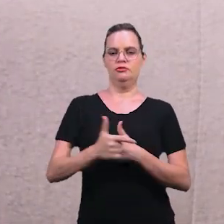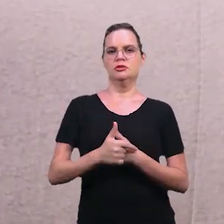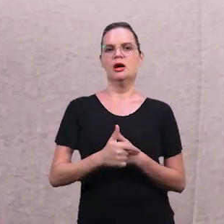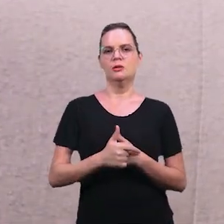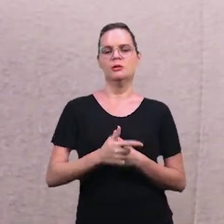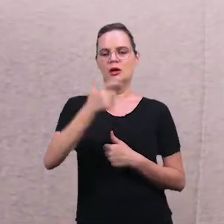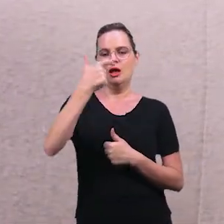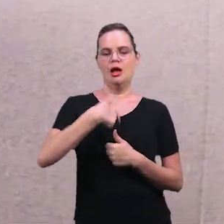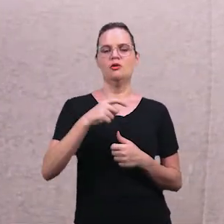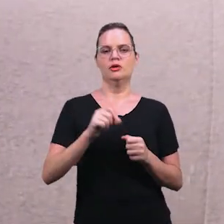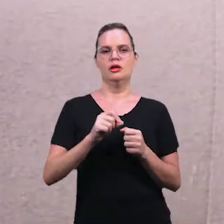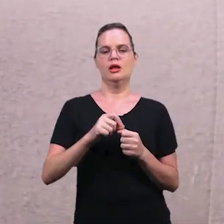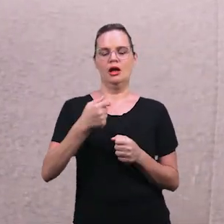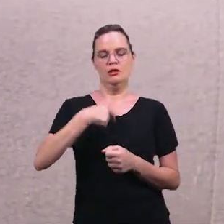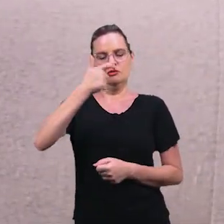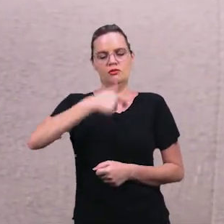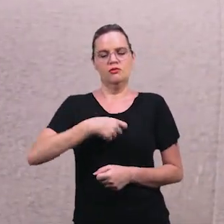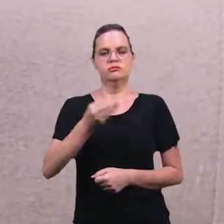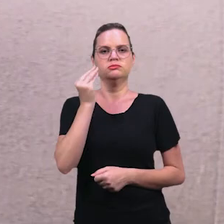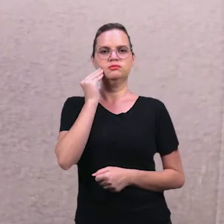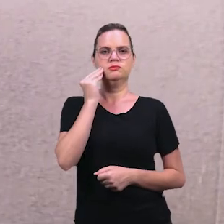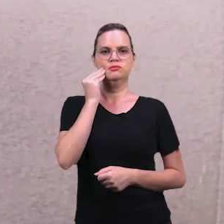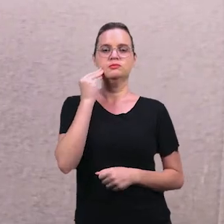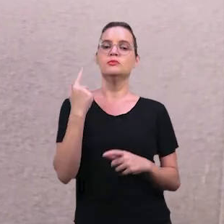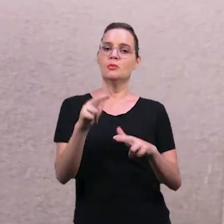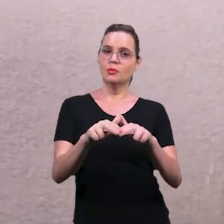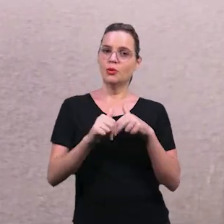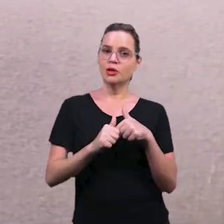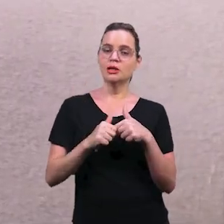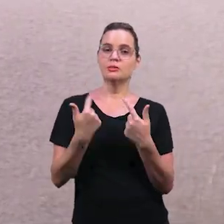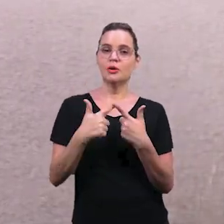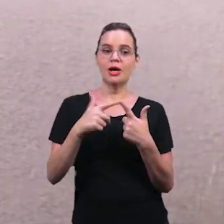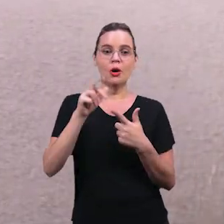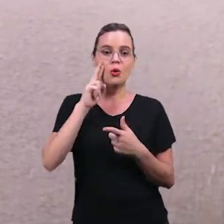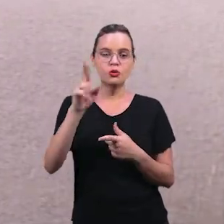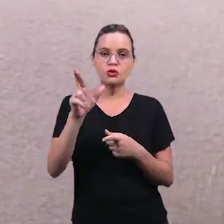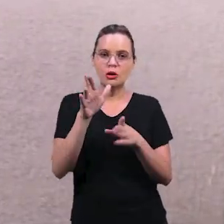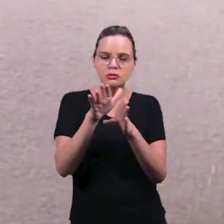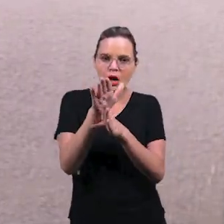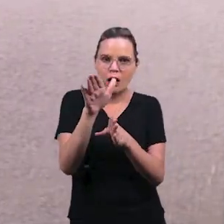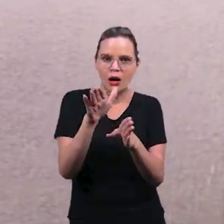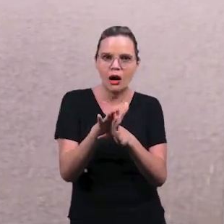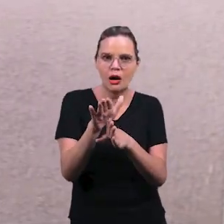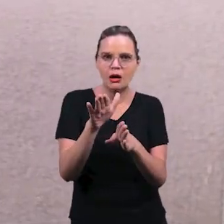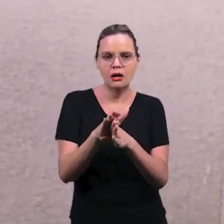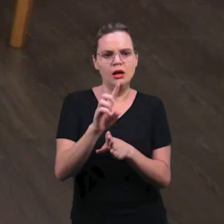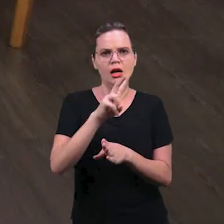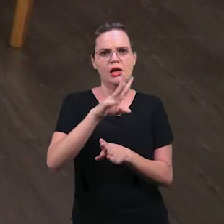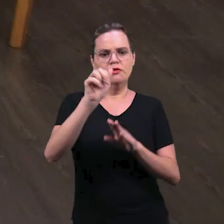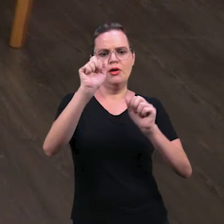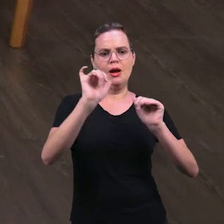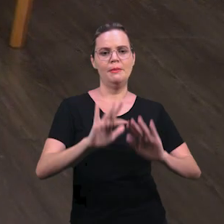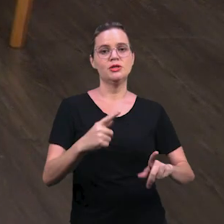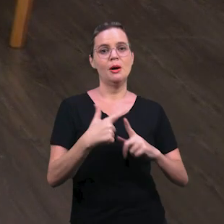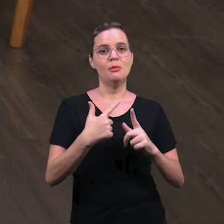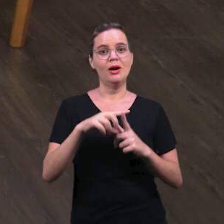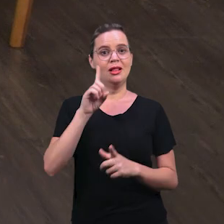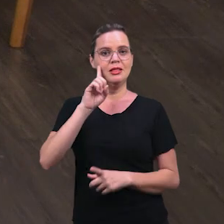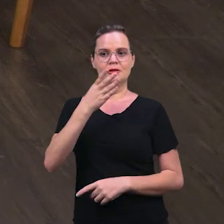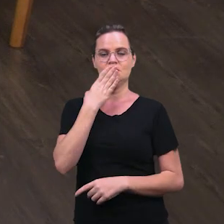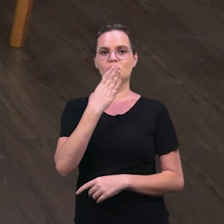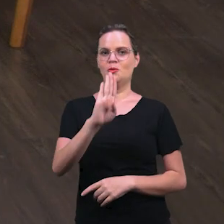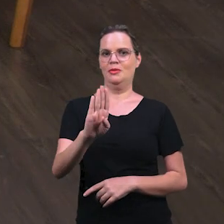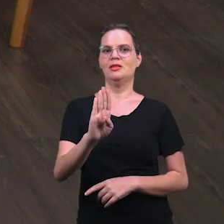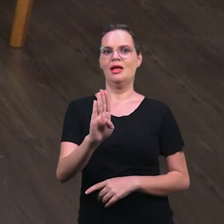eu vou fazer. Eu acho que o caminho, o Senhor vai abençoar, porque essa é a promessa, né?